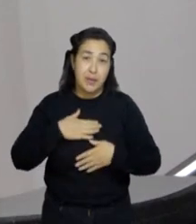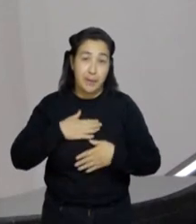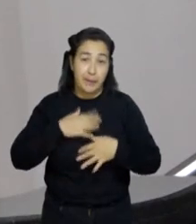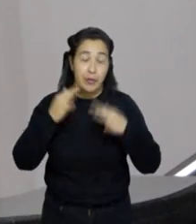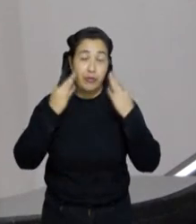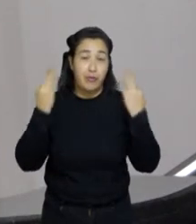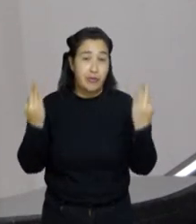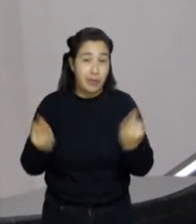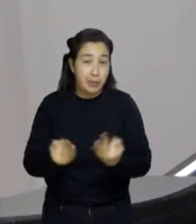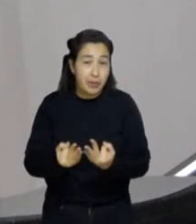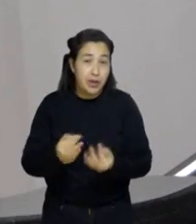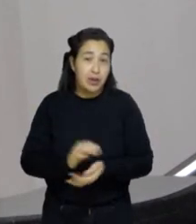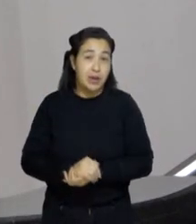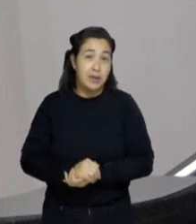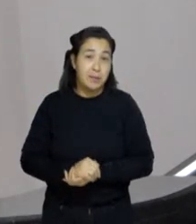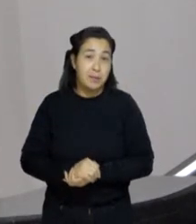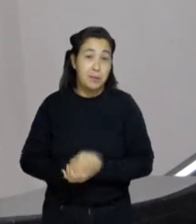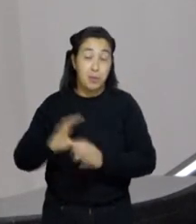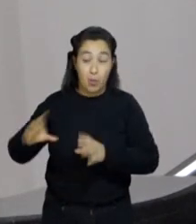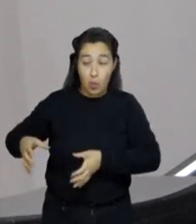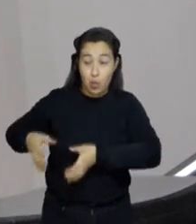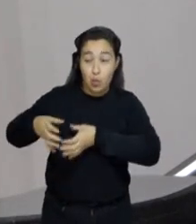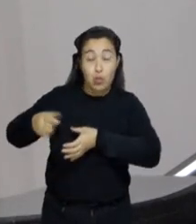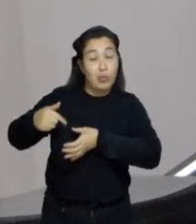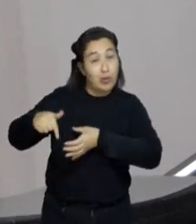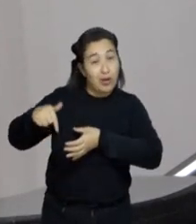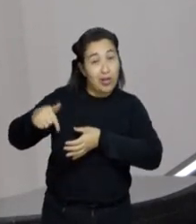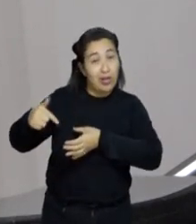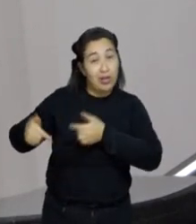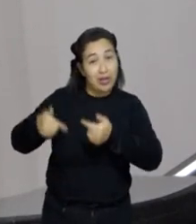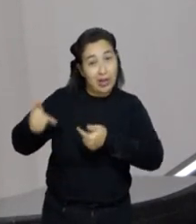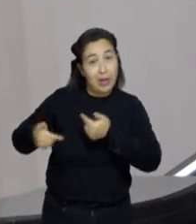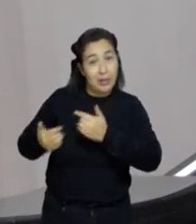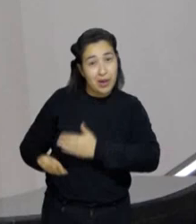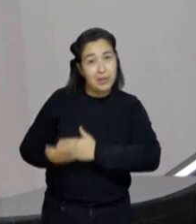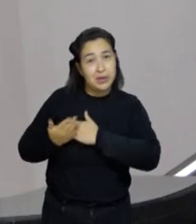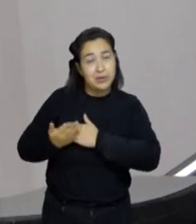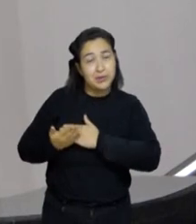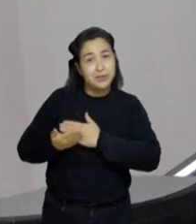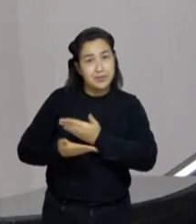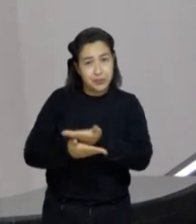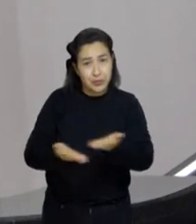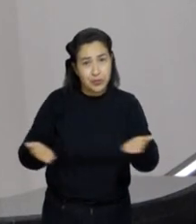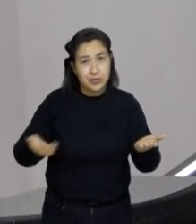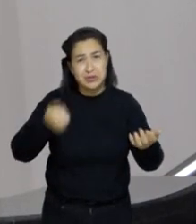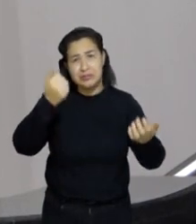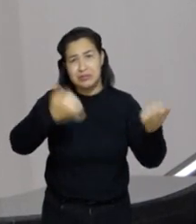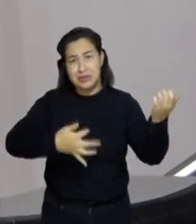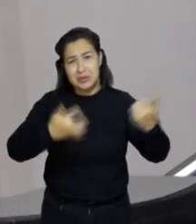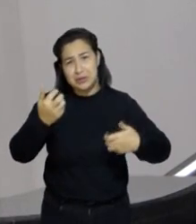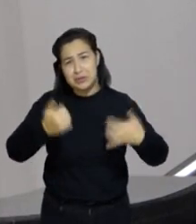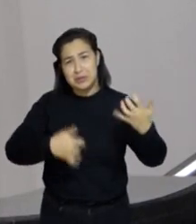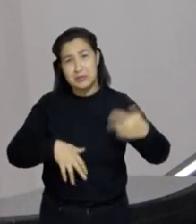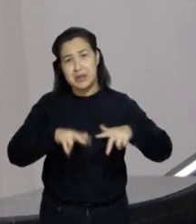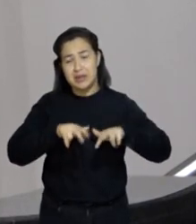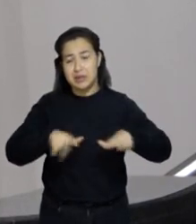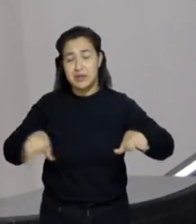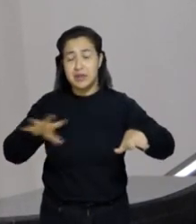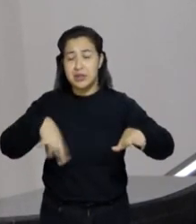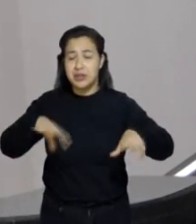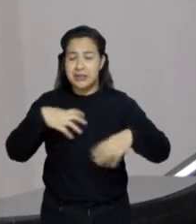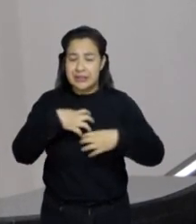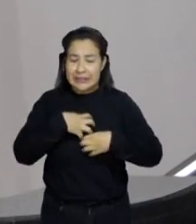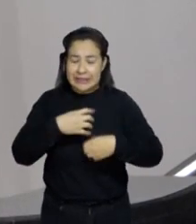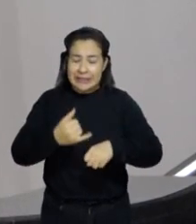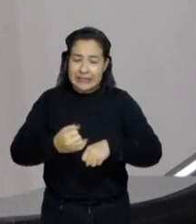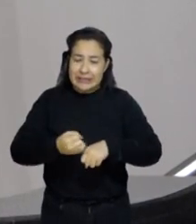presença de todos os colaboradores. Eu acho que a mensagem que os senhores passaram aqui nos depoimentos, elas nos emocionam bastante